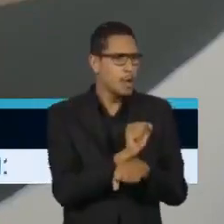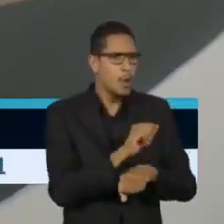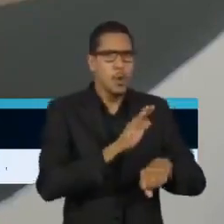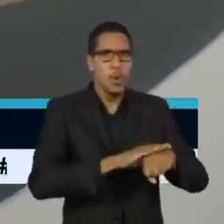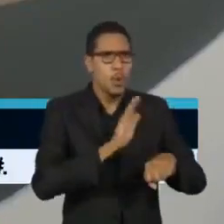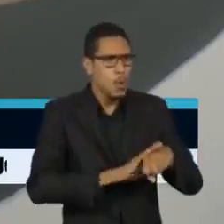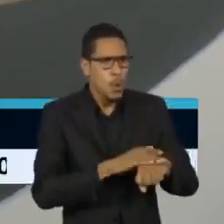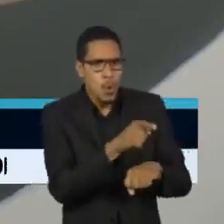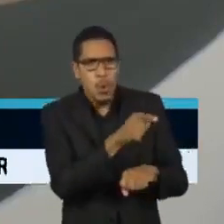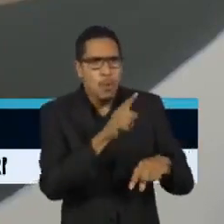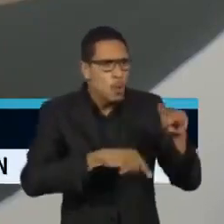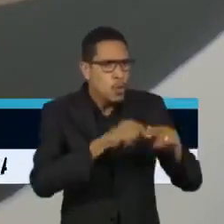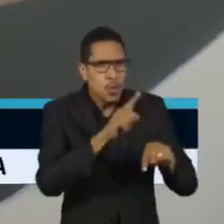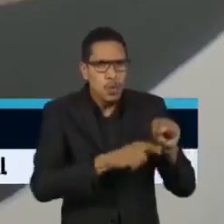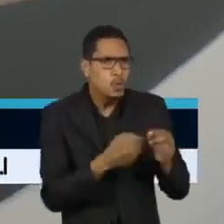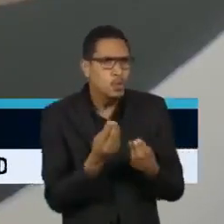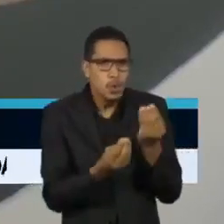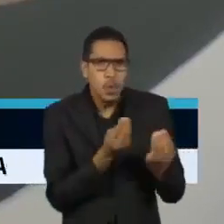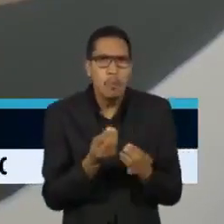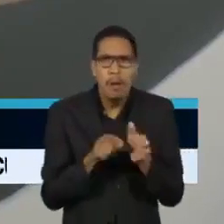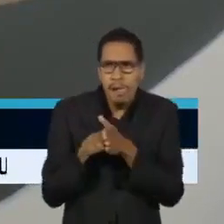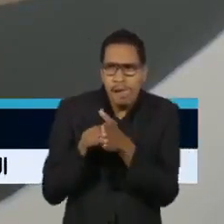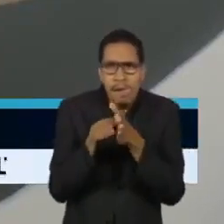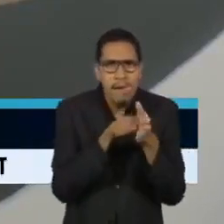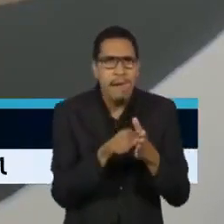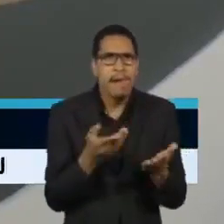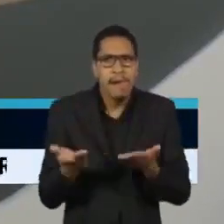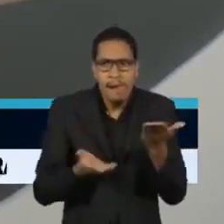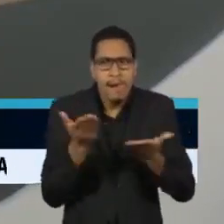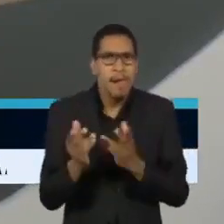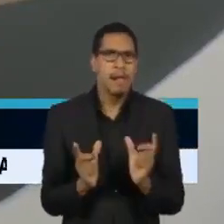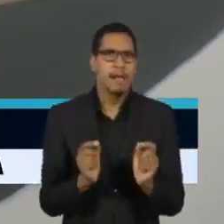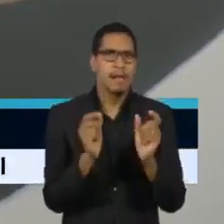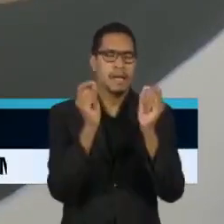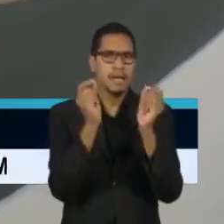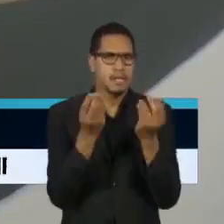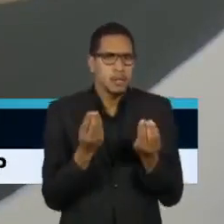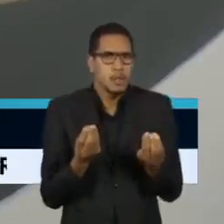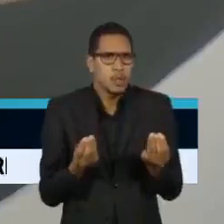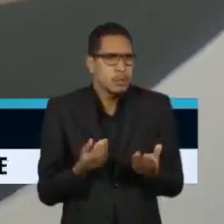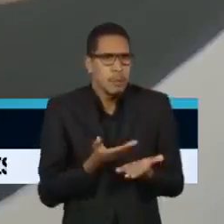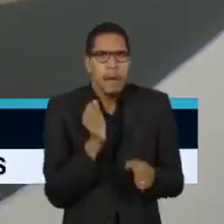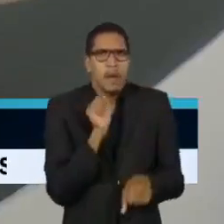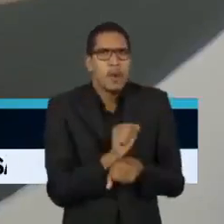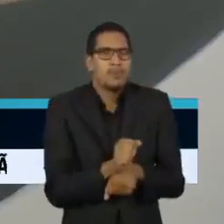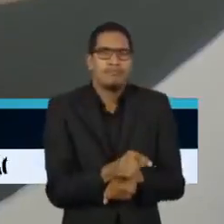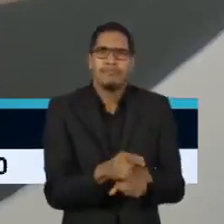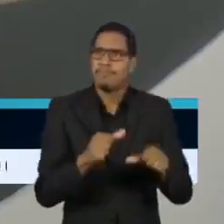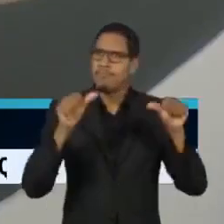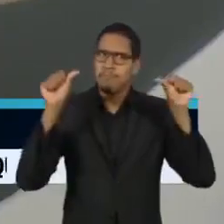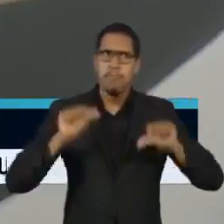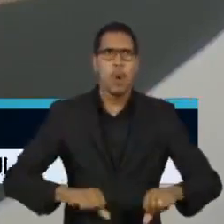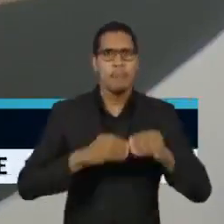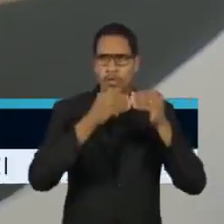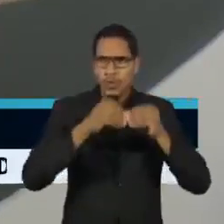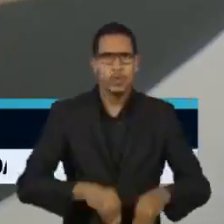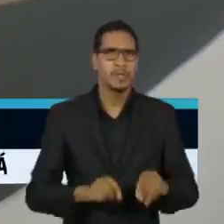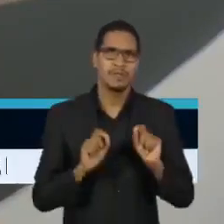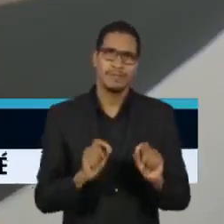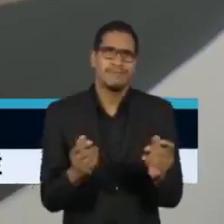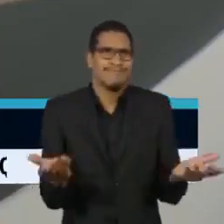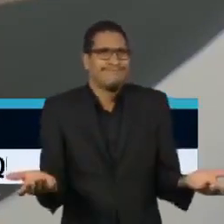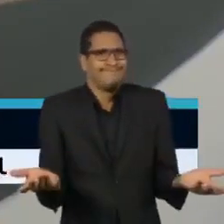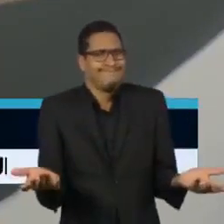fazer o diagnóstico e o tratamento de câncer. Nós já estamos num desastre nessa área do câncer, pela paralisação